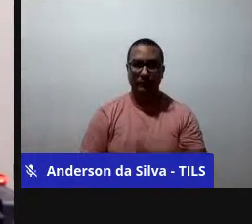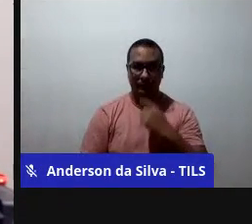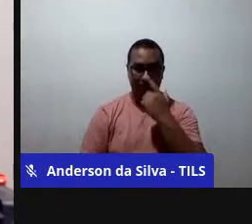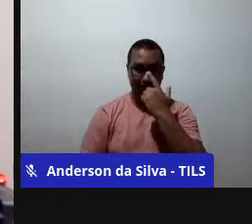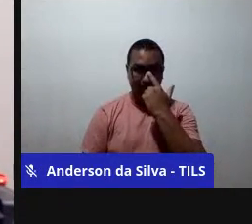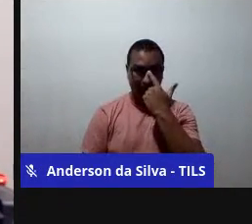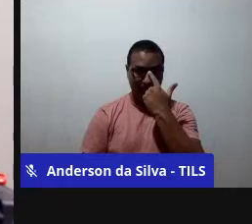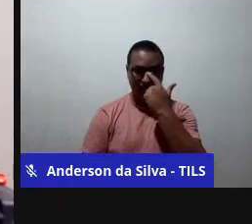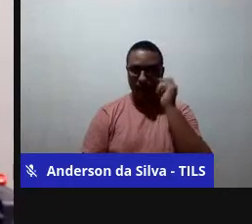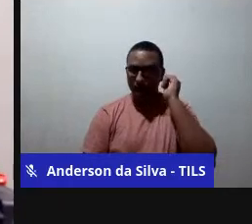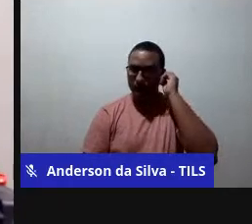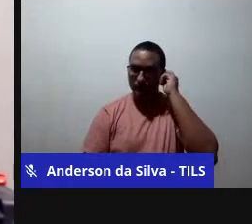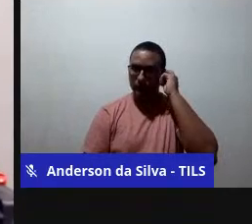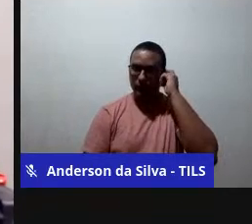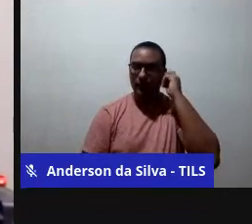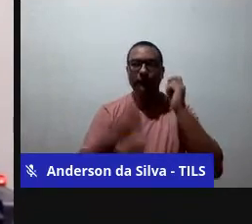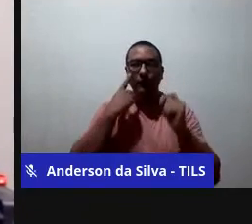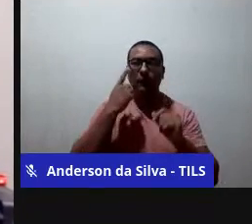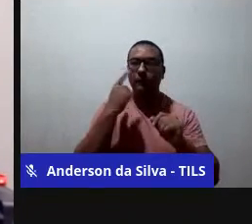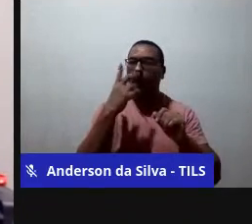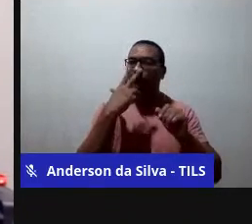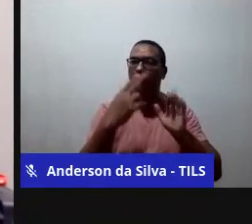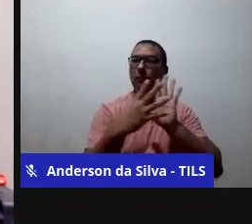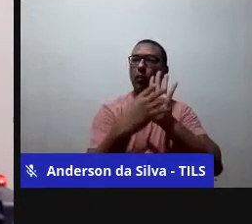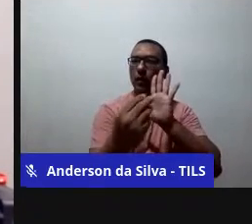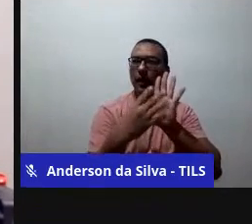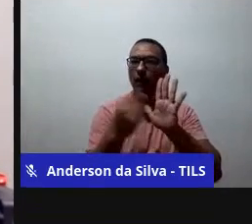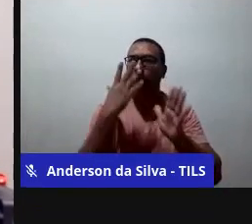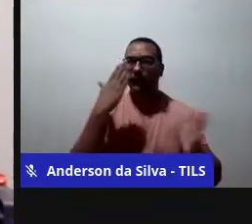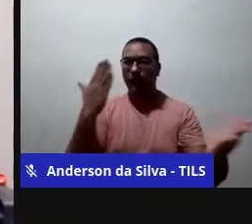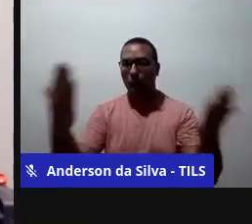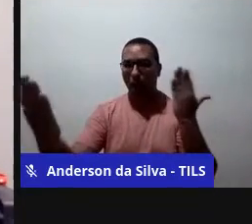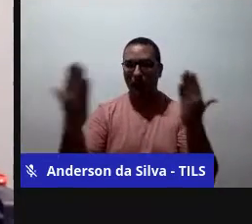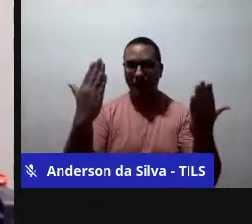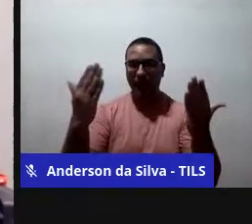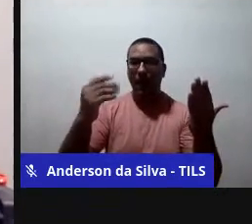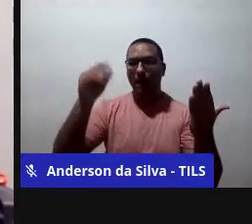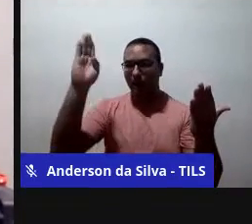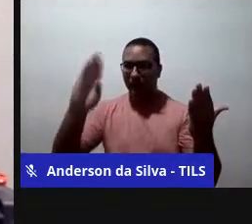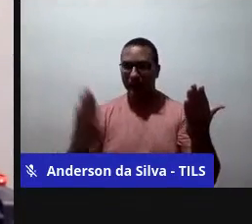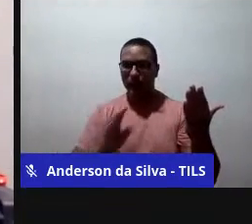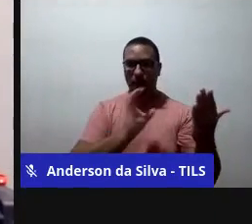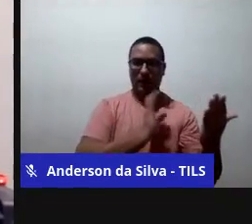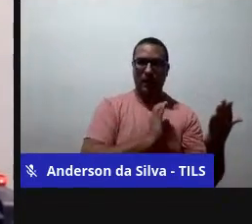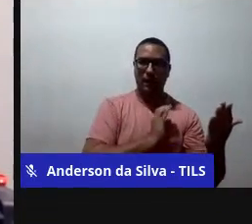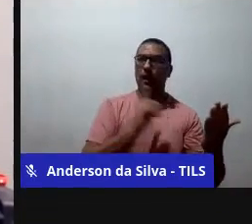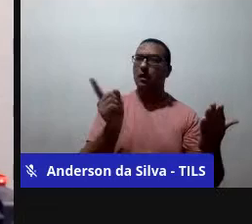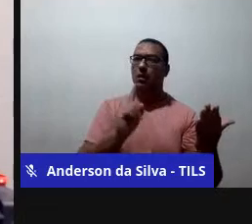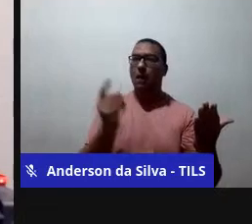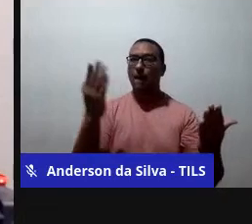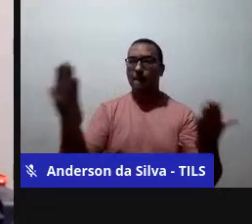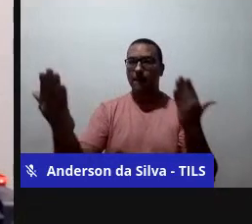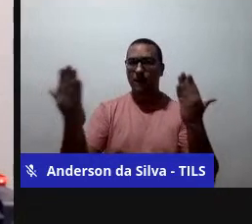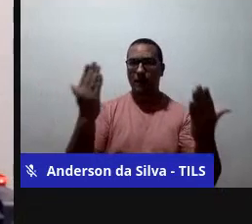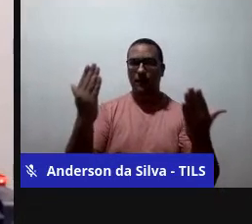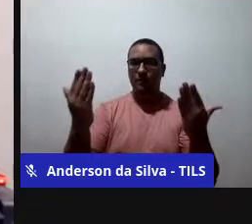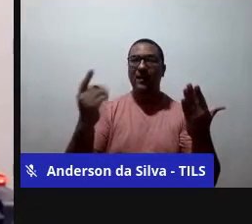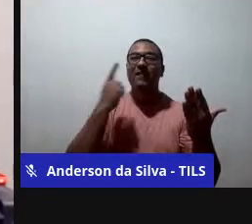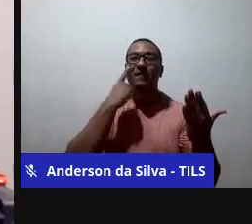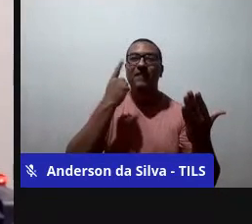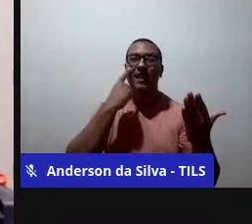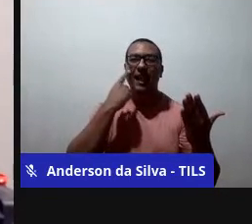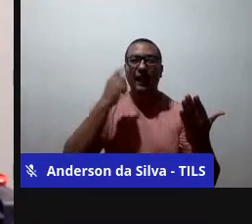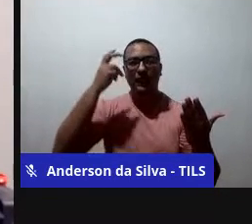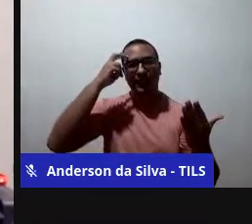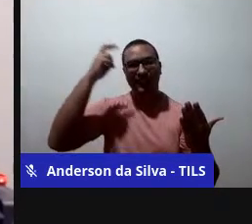Então, esse exemplo não é para comparar Brasil e Canadá, mas é para comparar como é que é a noção de